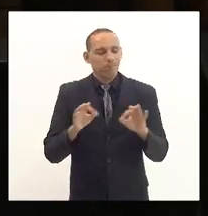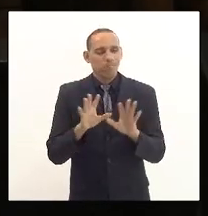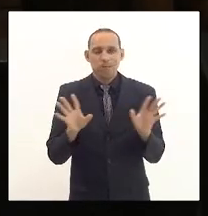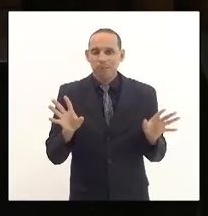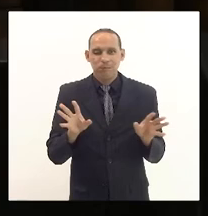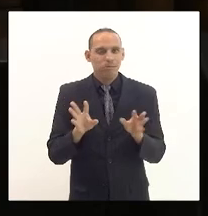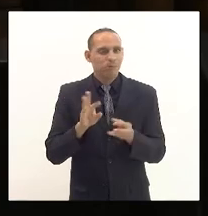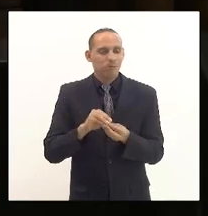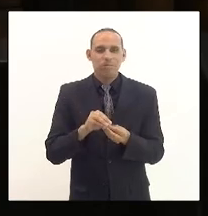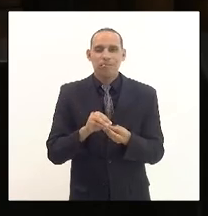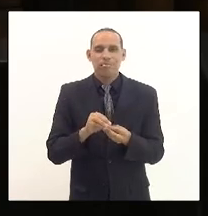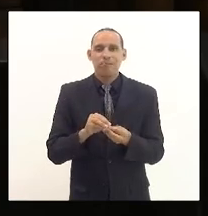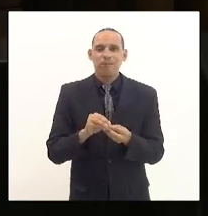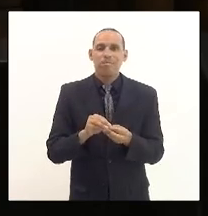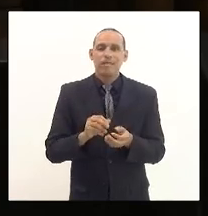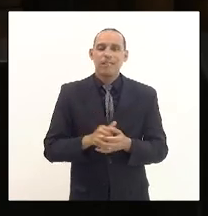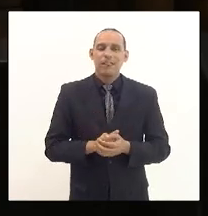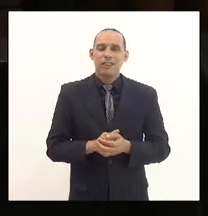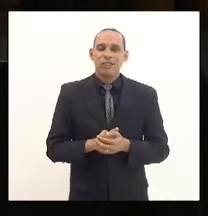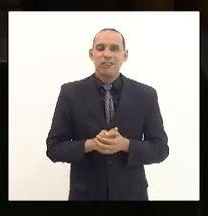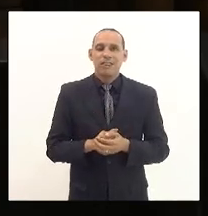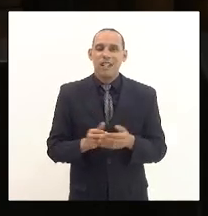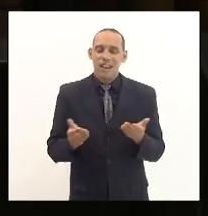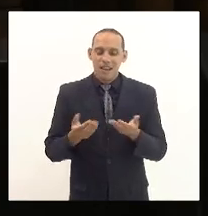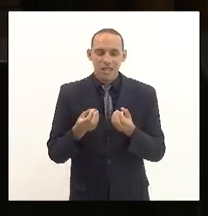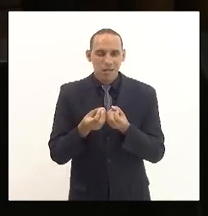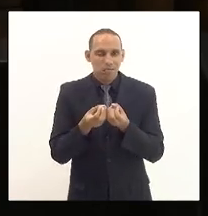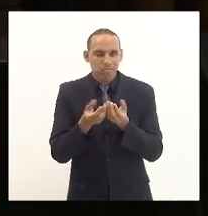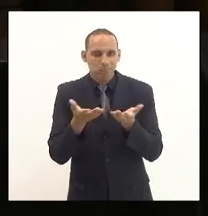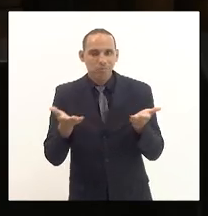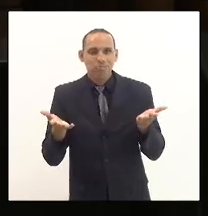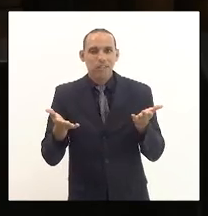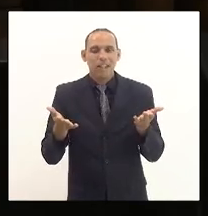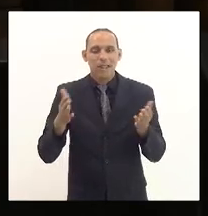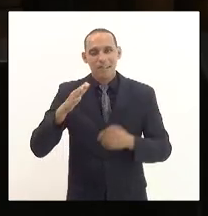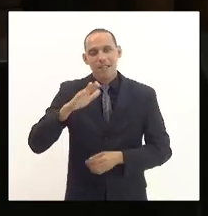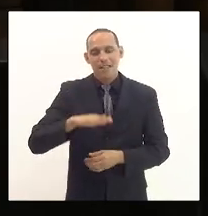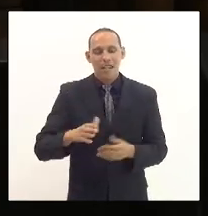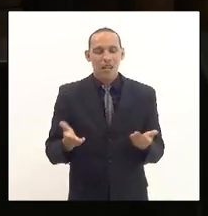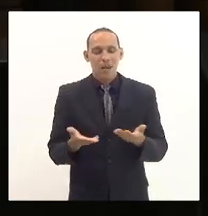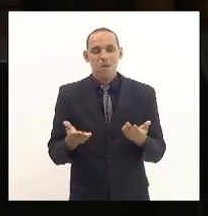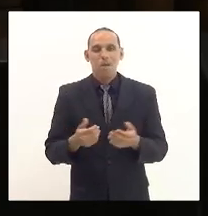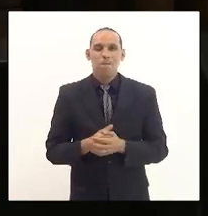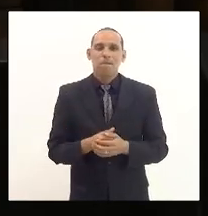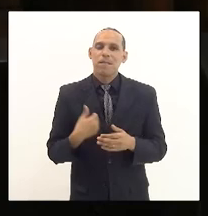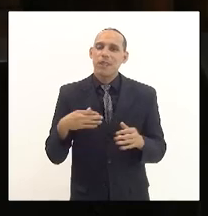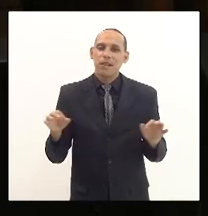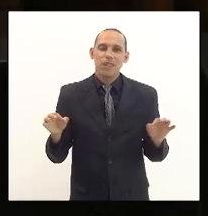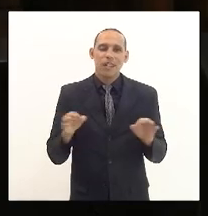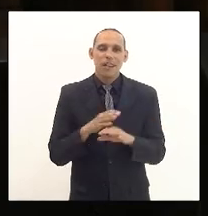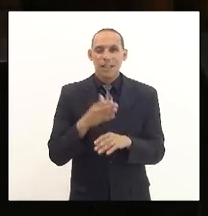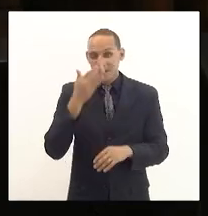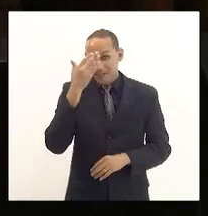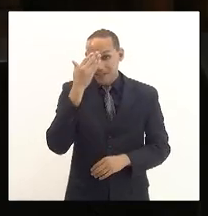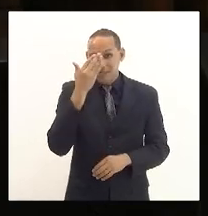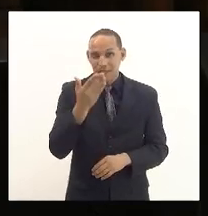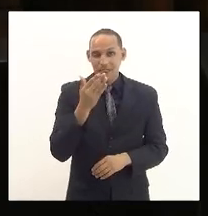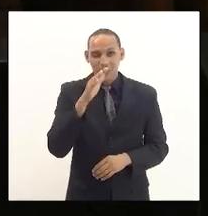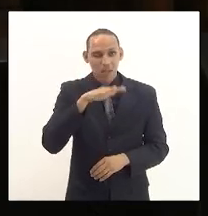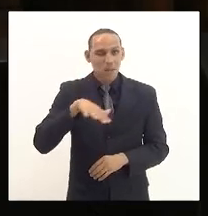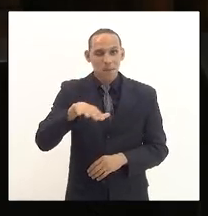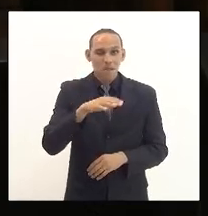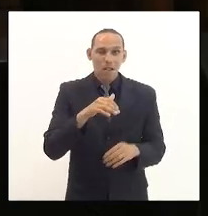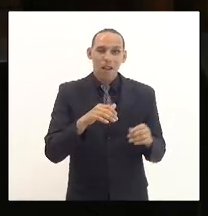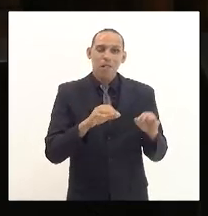sua fala que eu gostaria de estar desde deixando aqui nesta tarde de hoje encerro então agradecendo a